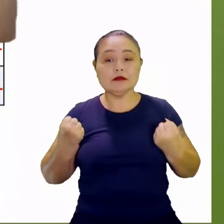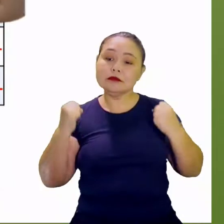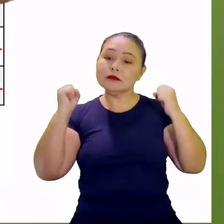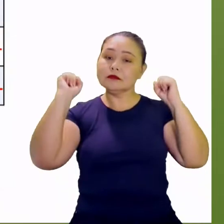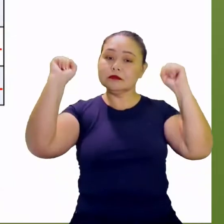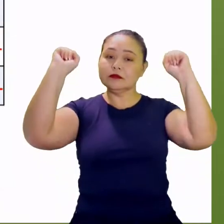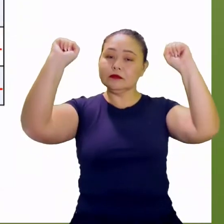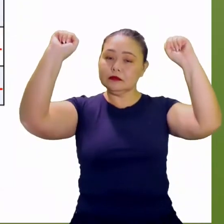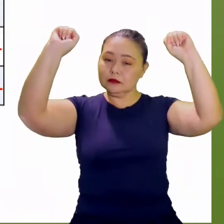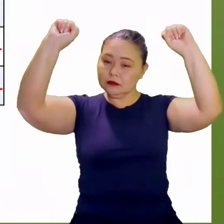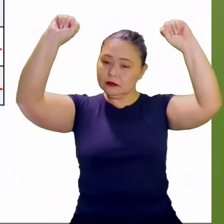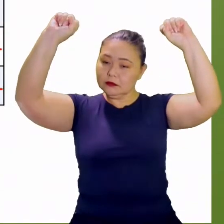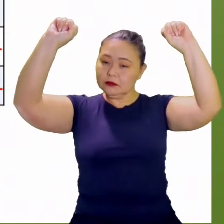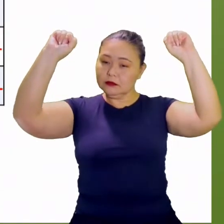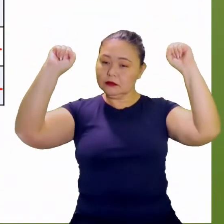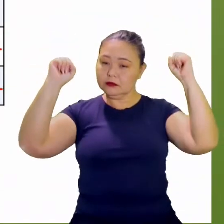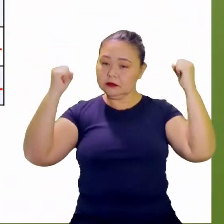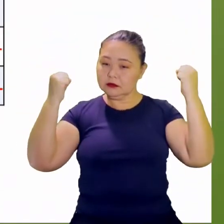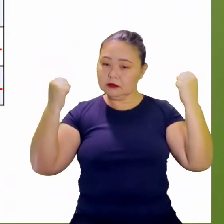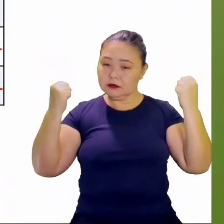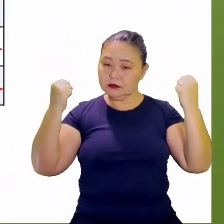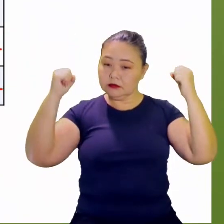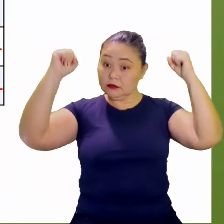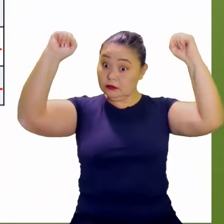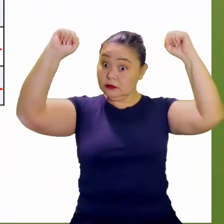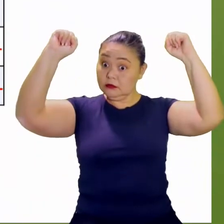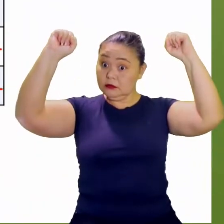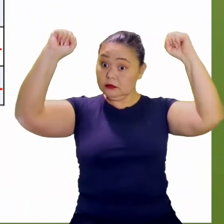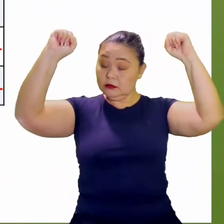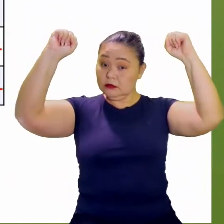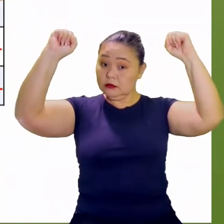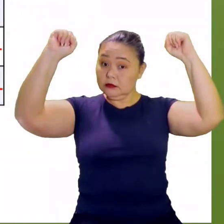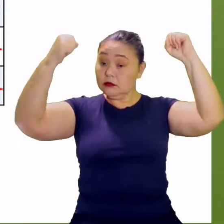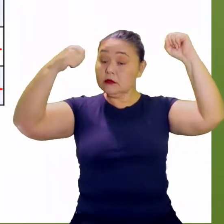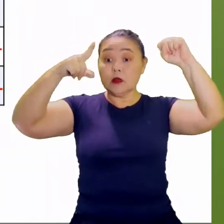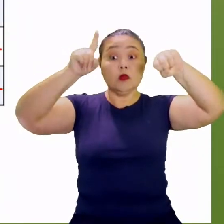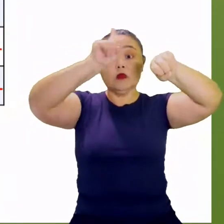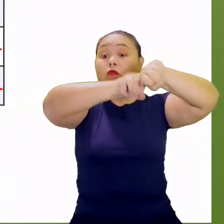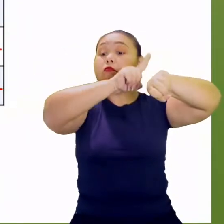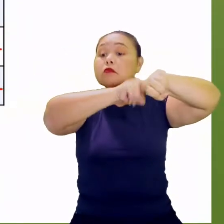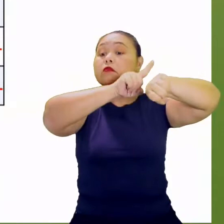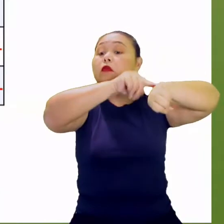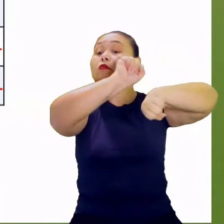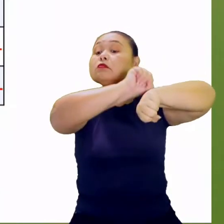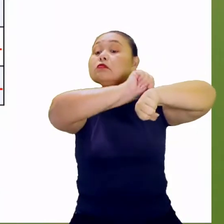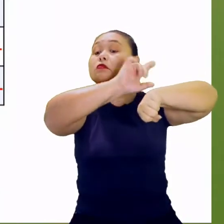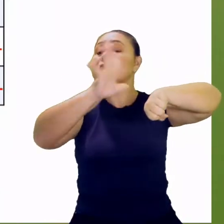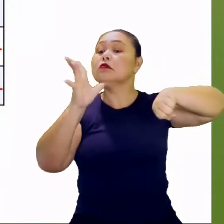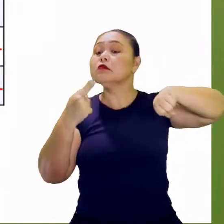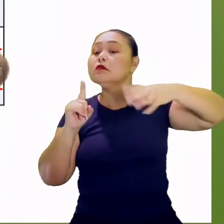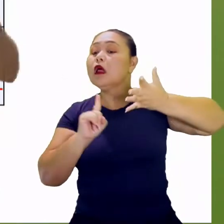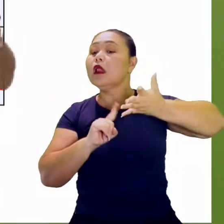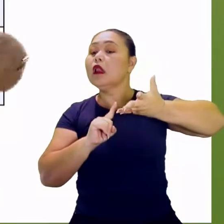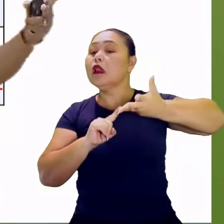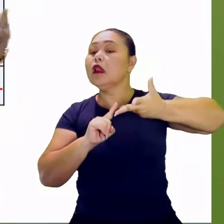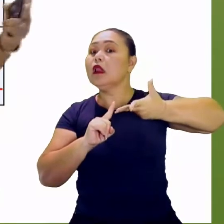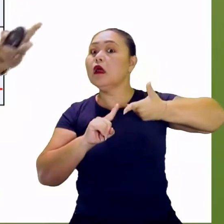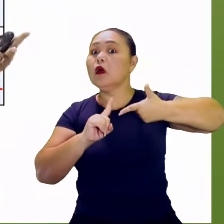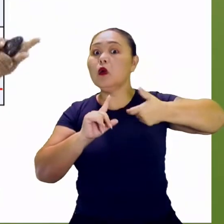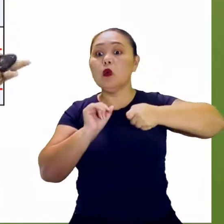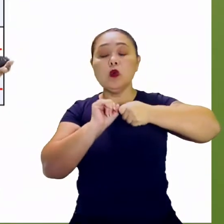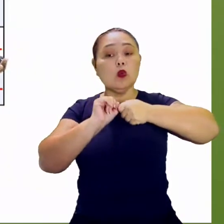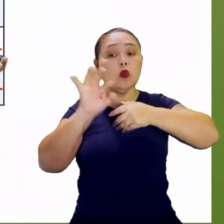peso. Você já calculou quanto tempo que ele fica nessa posição? Quantos segundos? Aí você diz, foi